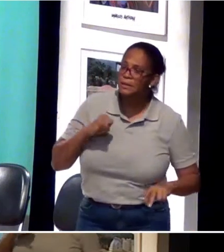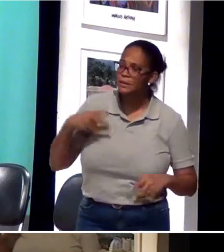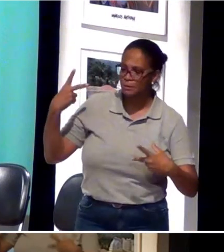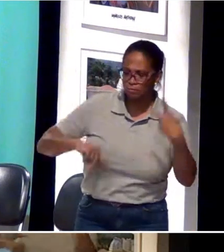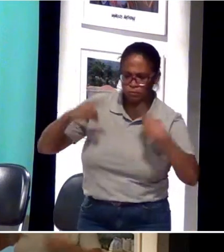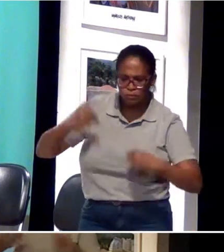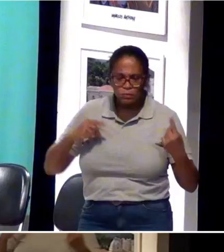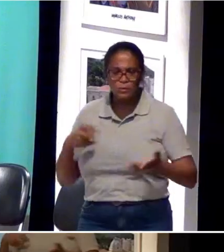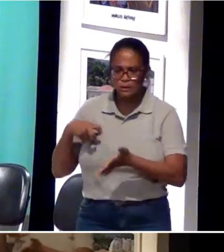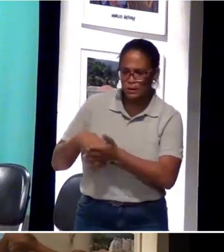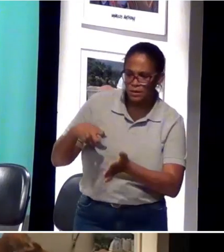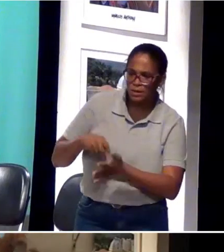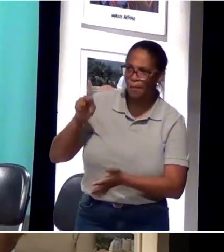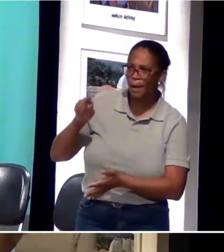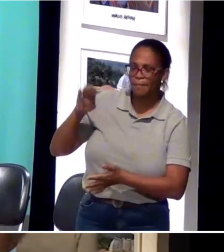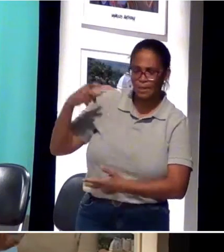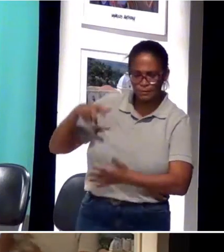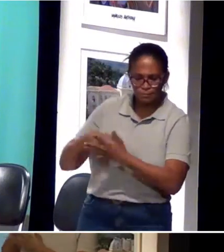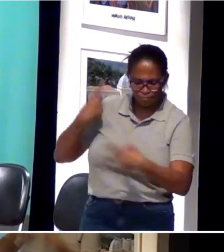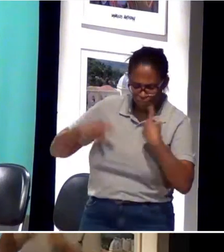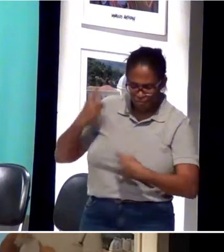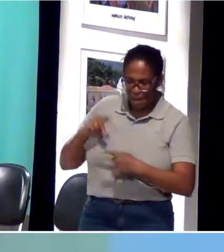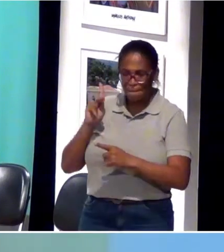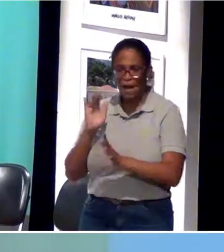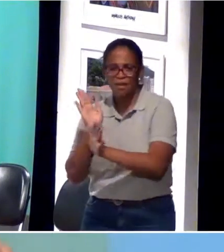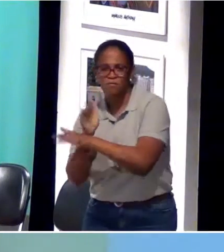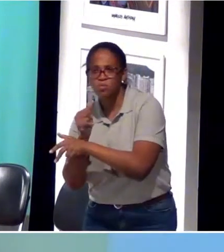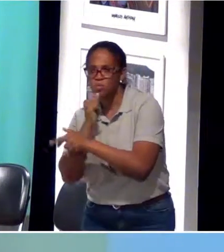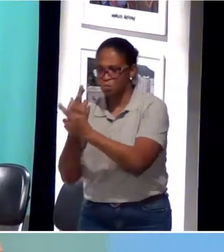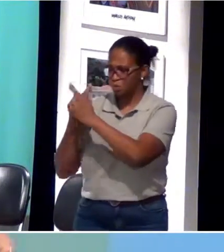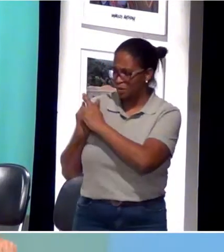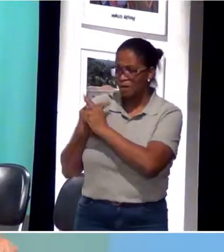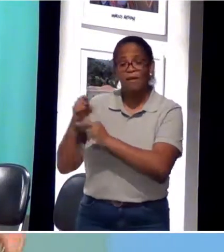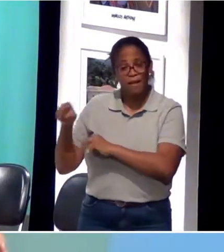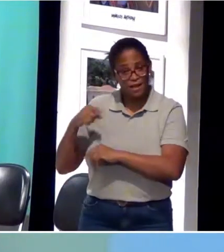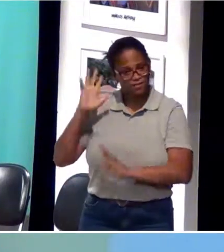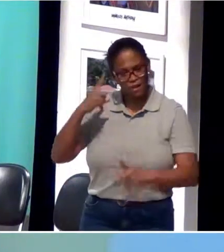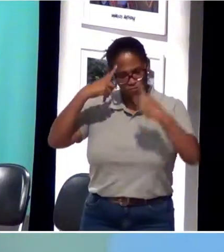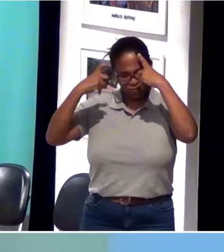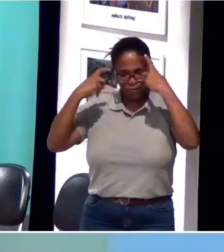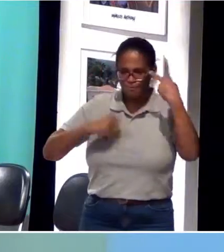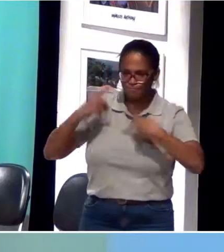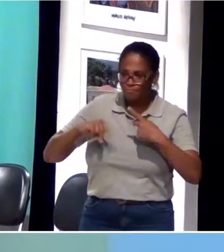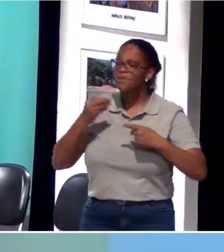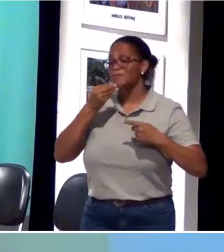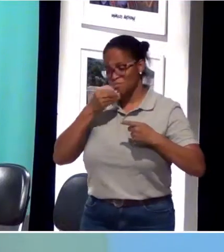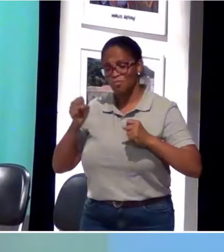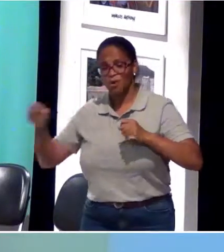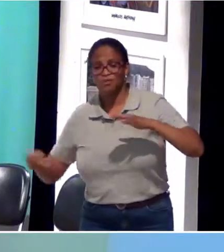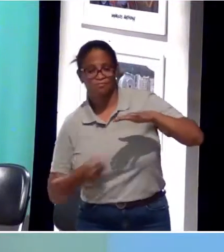castigos imoderados impostos pelos pais ou responsável. Então, o fato dele sofrer violência, ele está na mesma